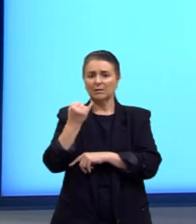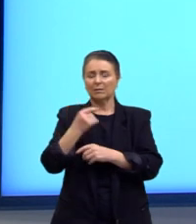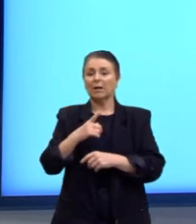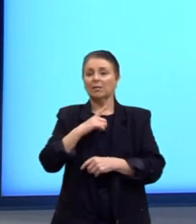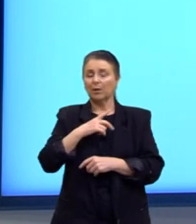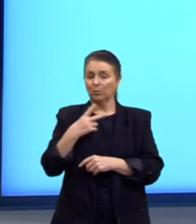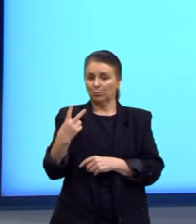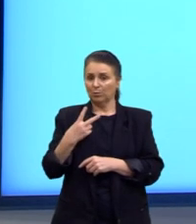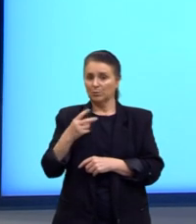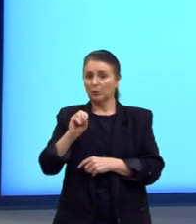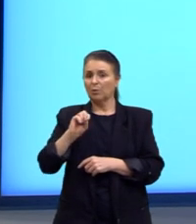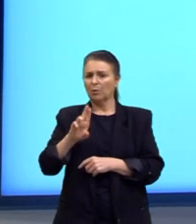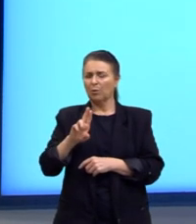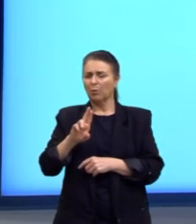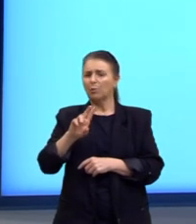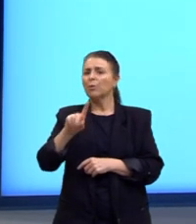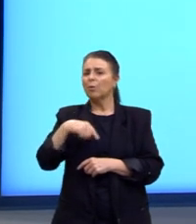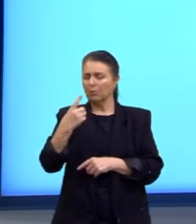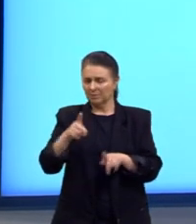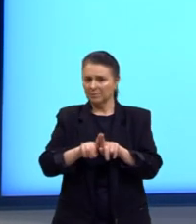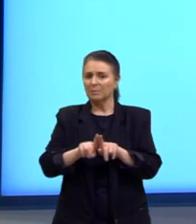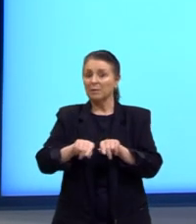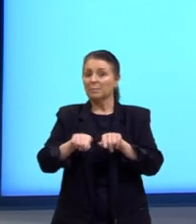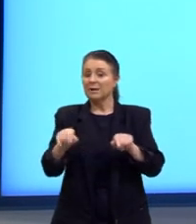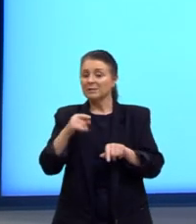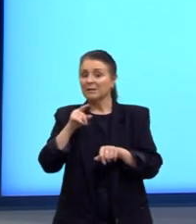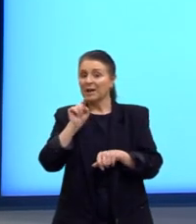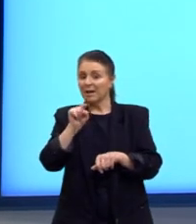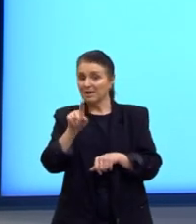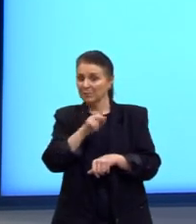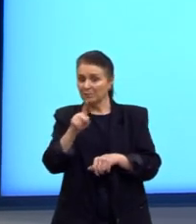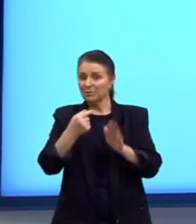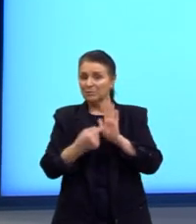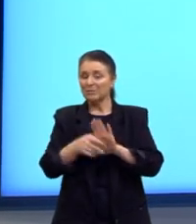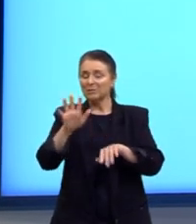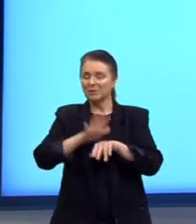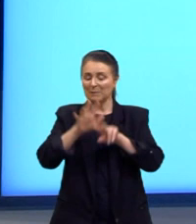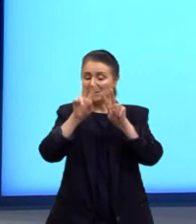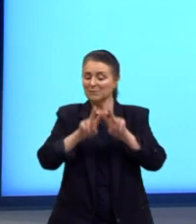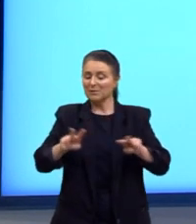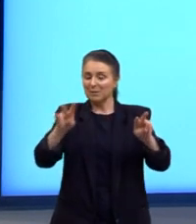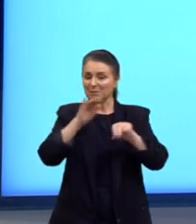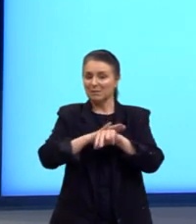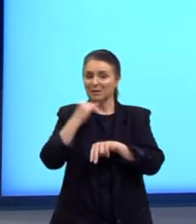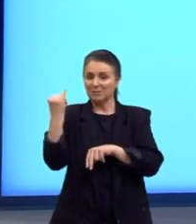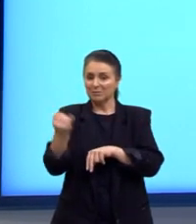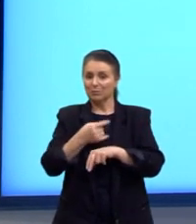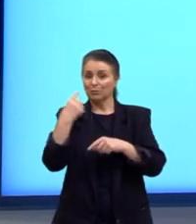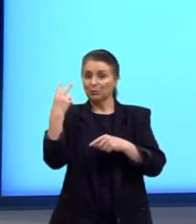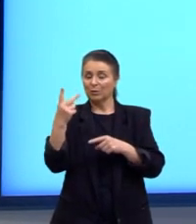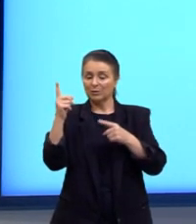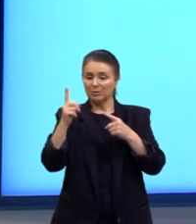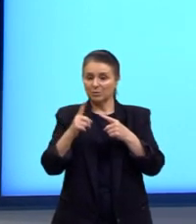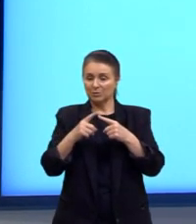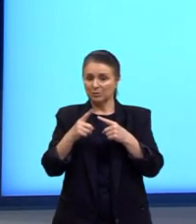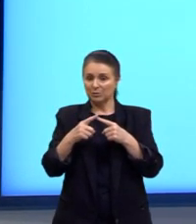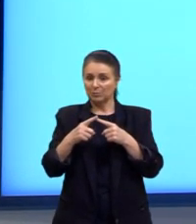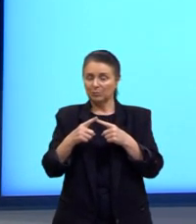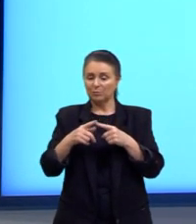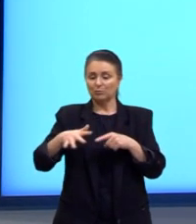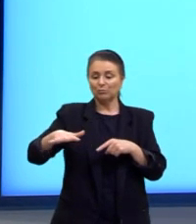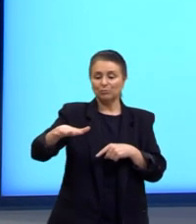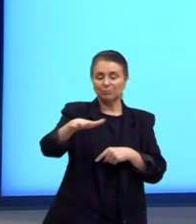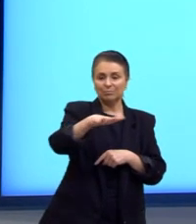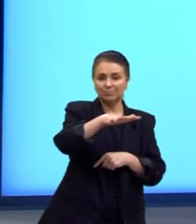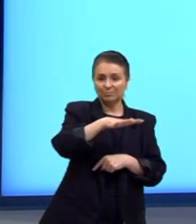né, outras aplicações, mas essas são as mais usadas. Tá? Esses dois tipos, então, de campo,